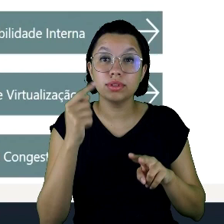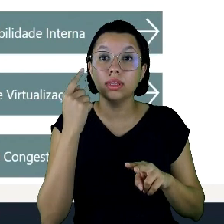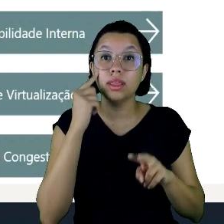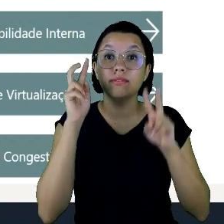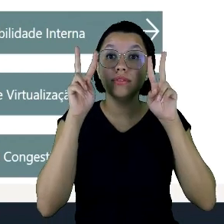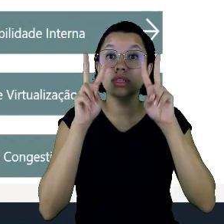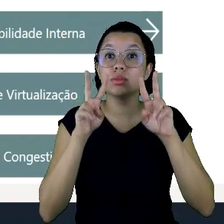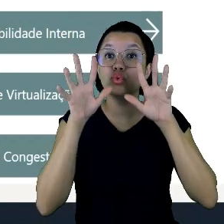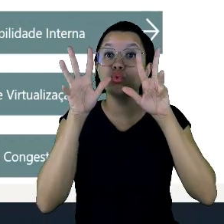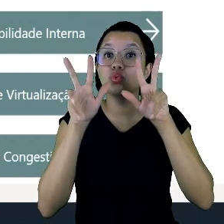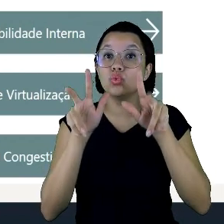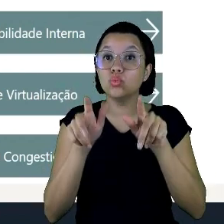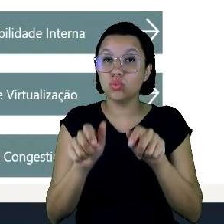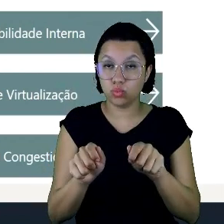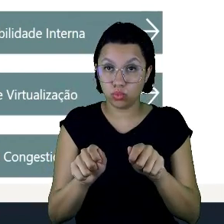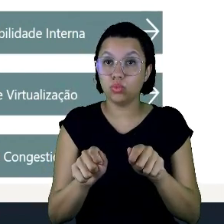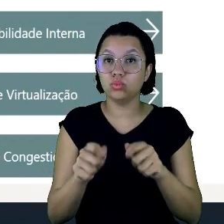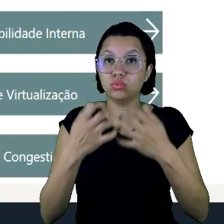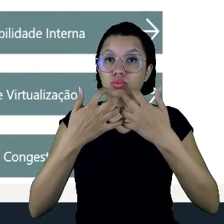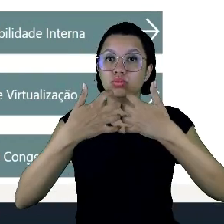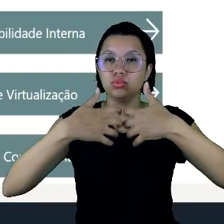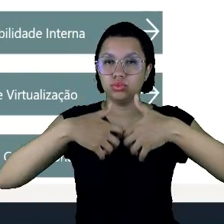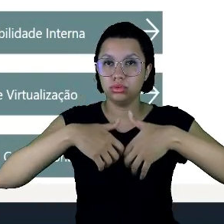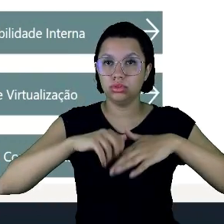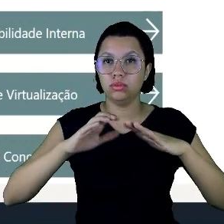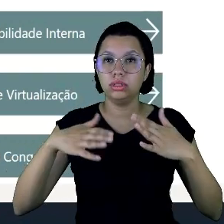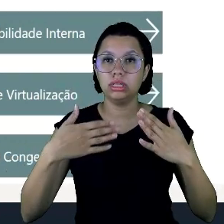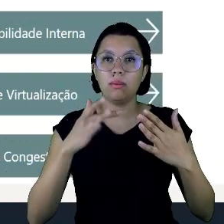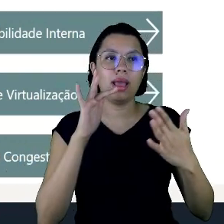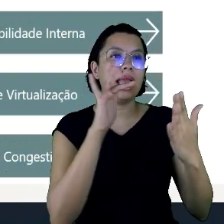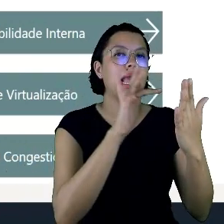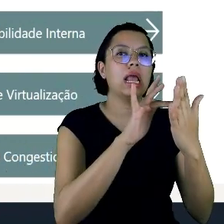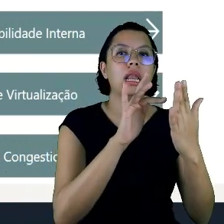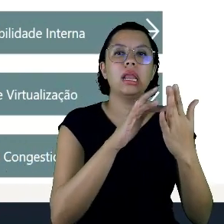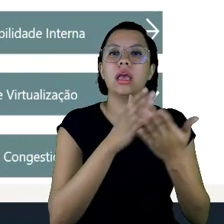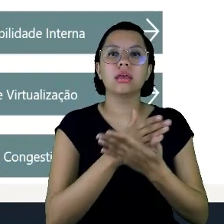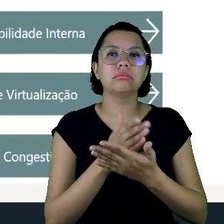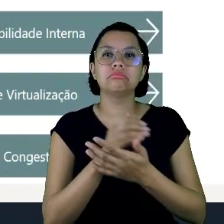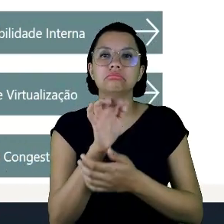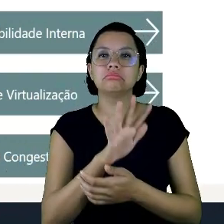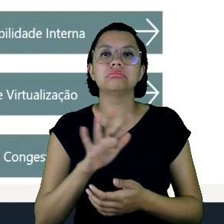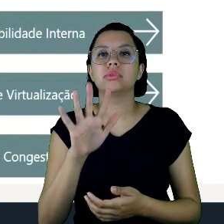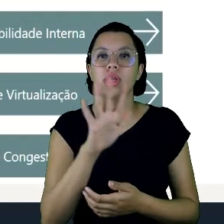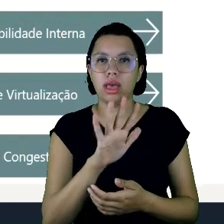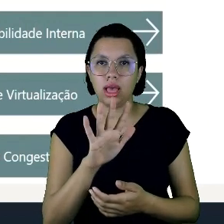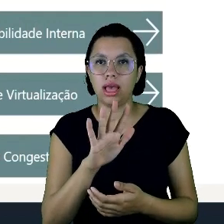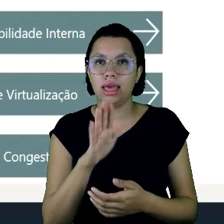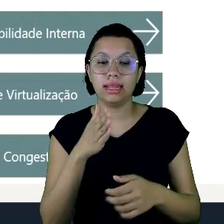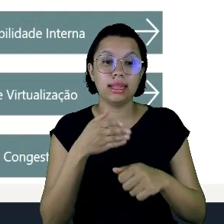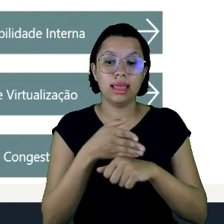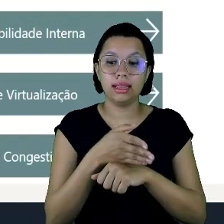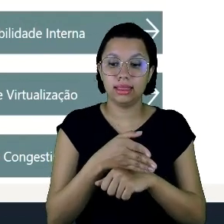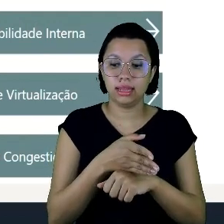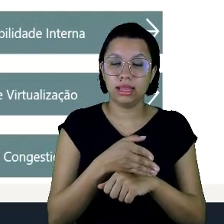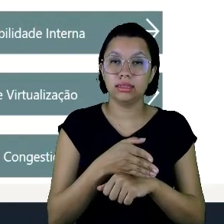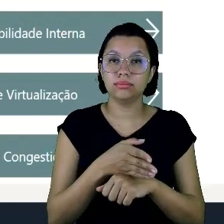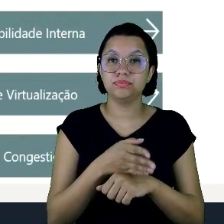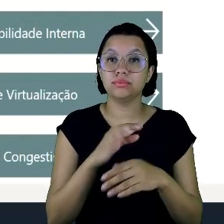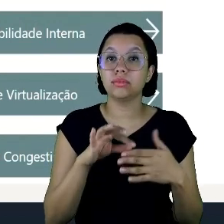possam ter a visão de todas as abas e funcionalidades. Então, clicando em qualquer